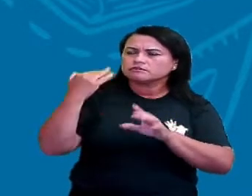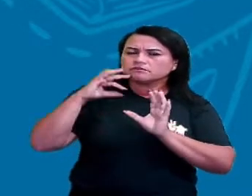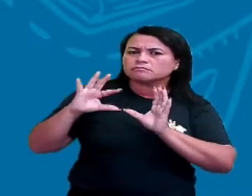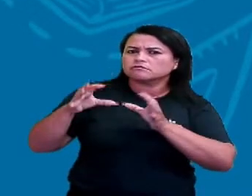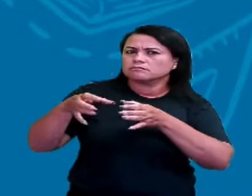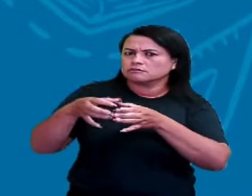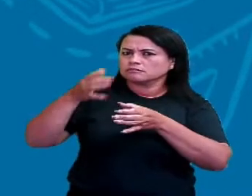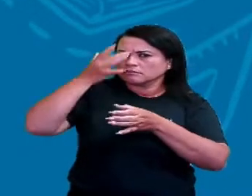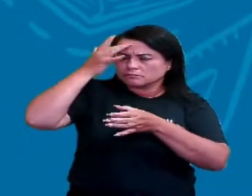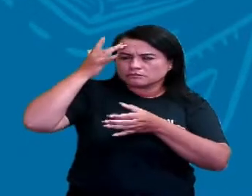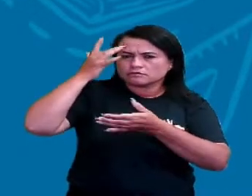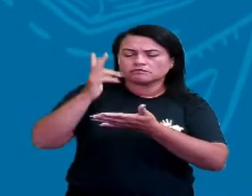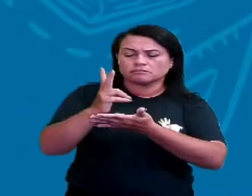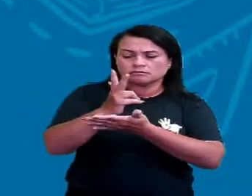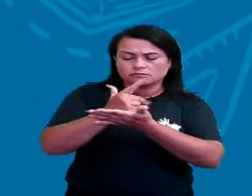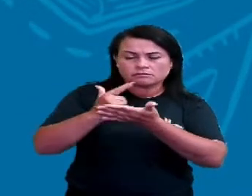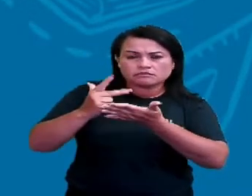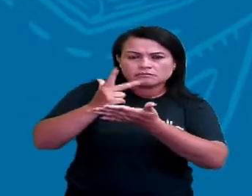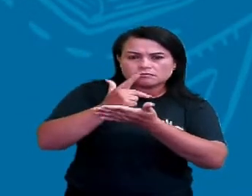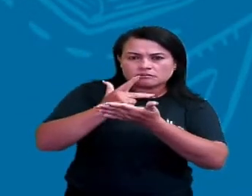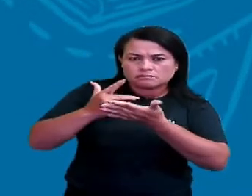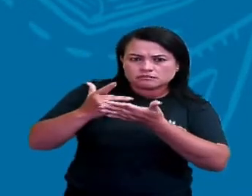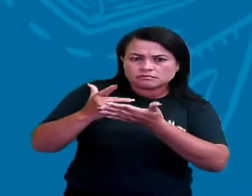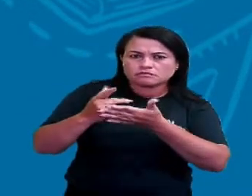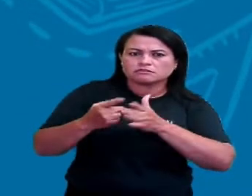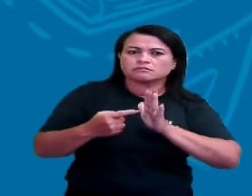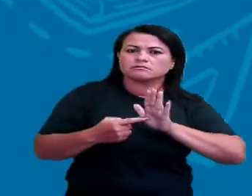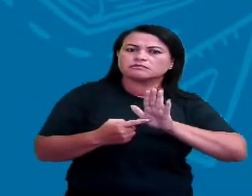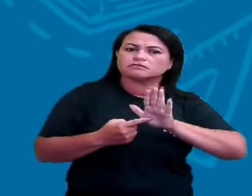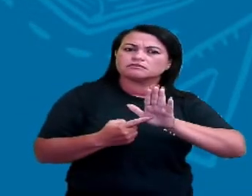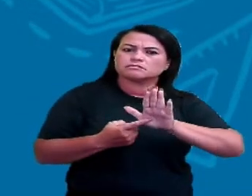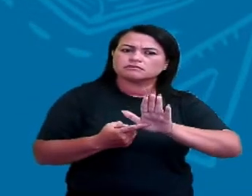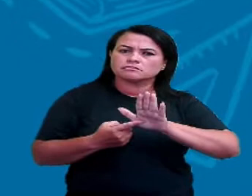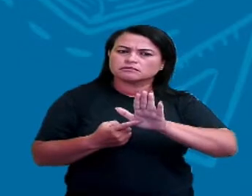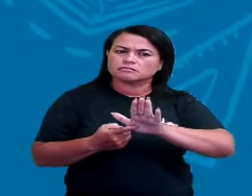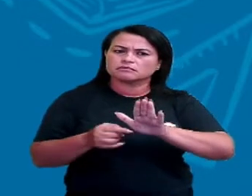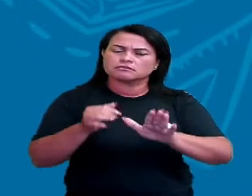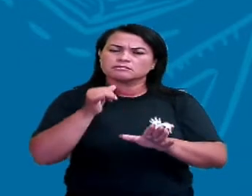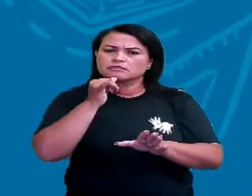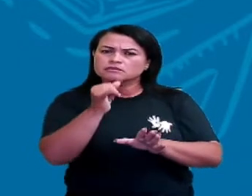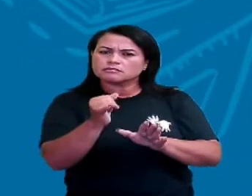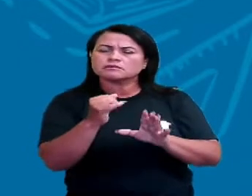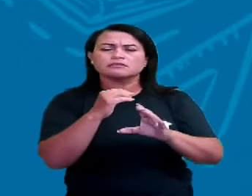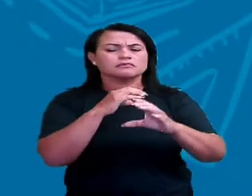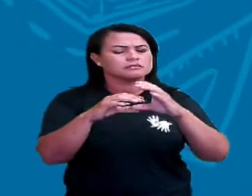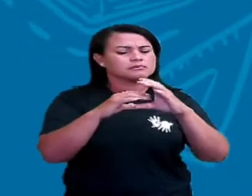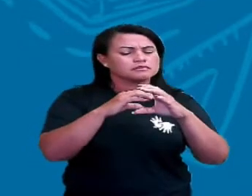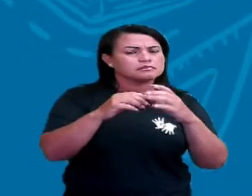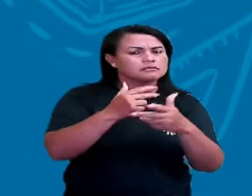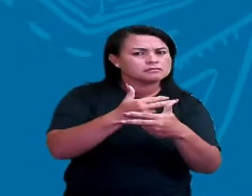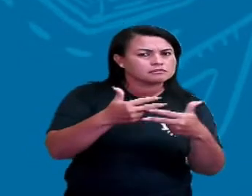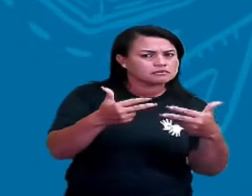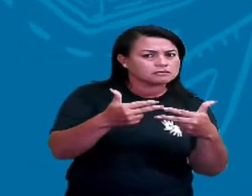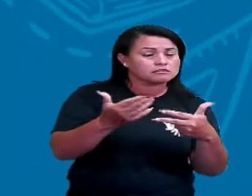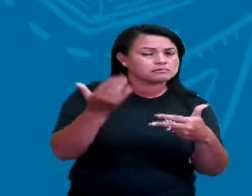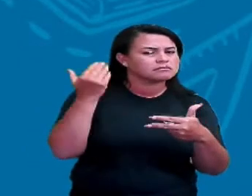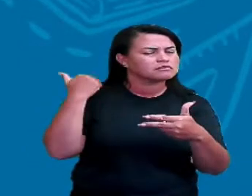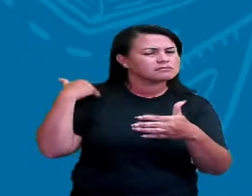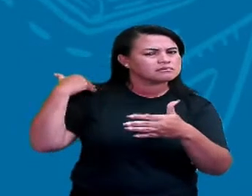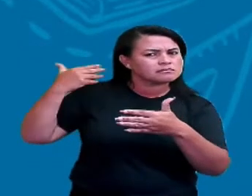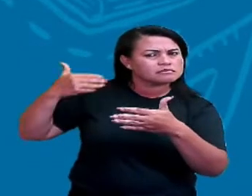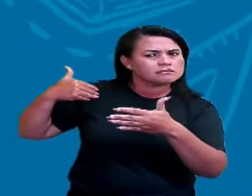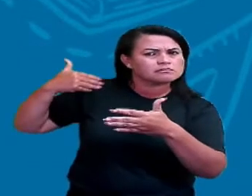símbolos, desenhos, para registrar, né, para dizer alguma coisa. E aí a nossa civilização